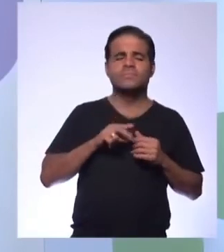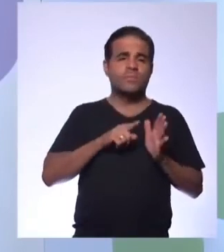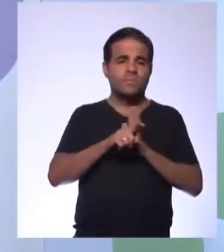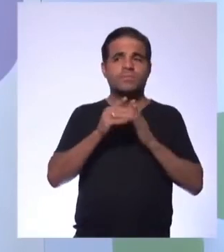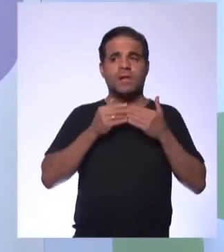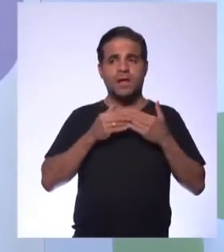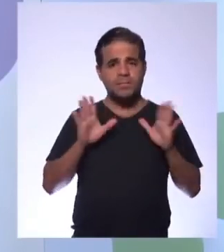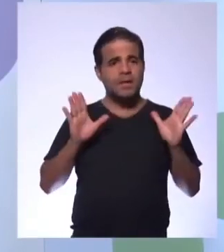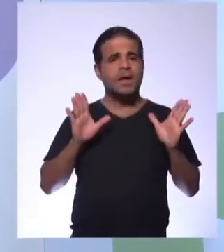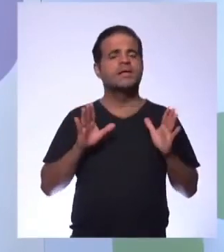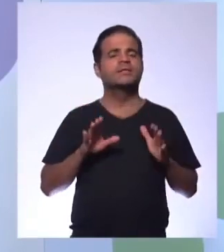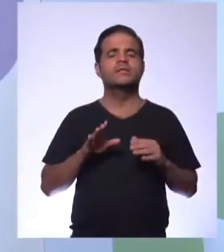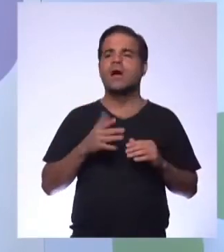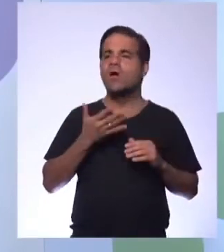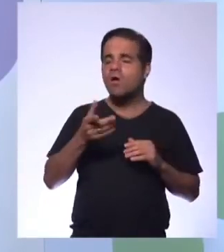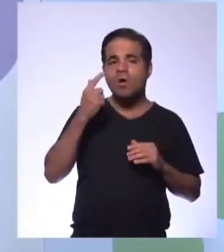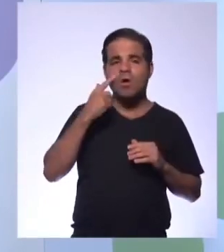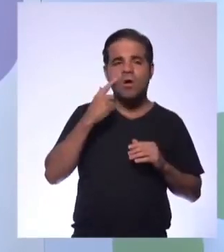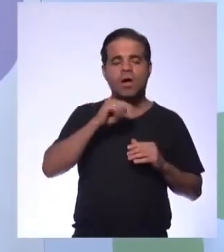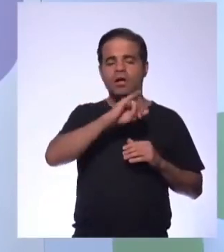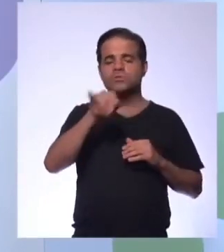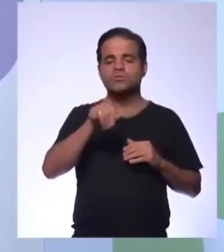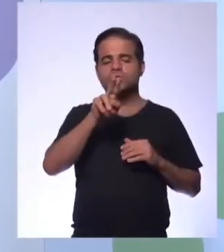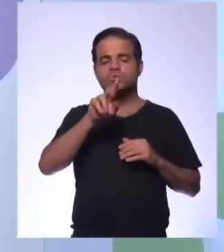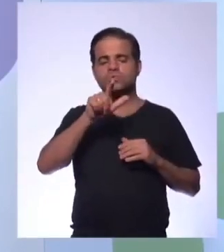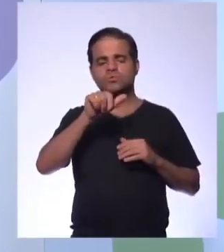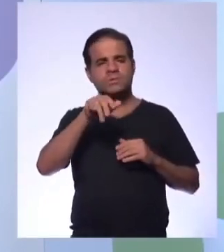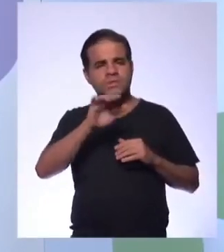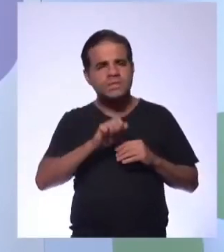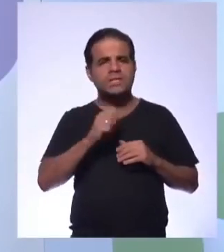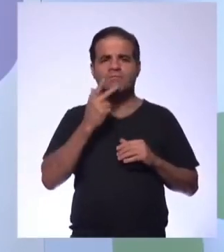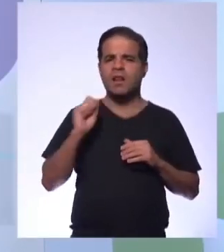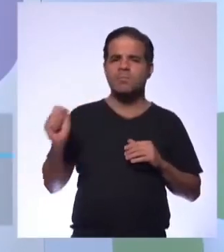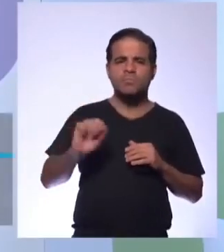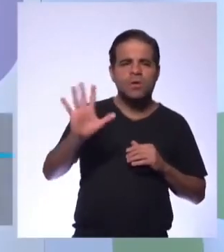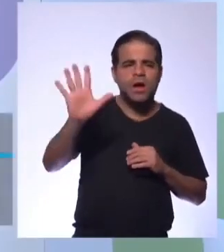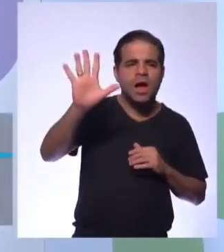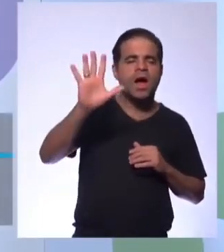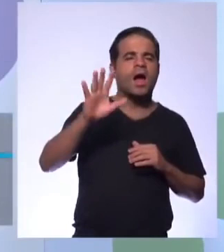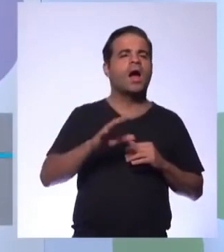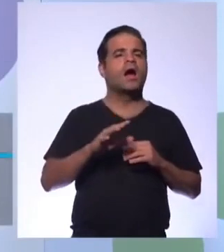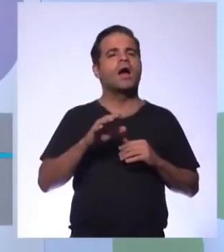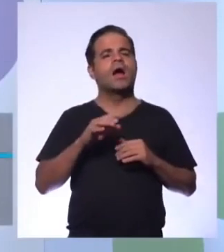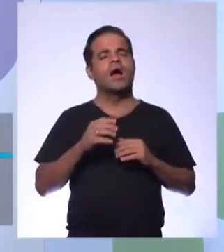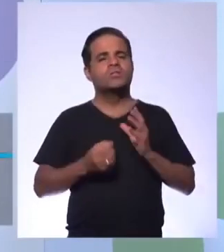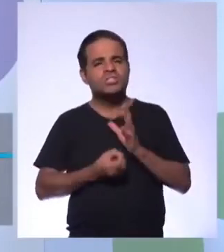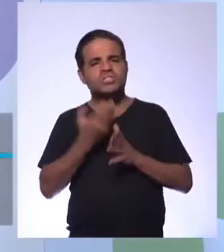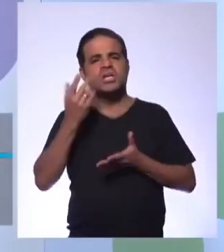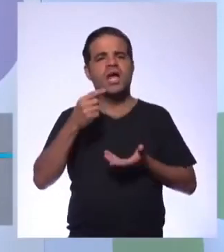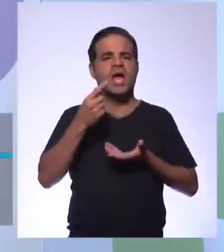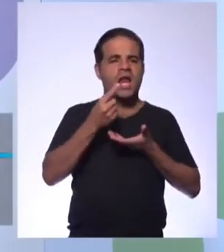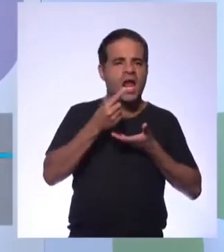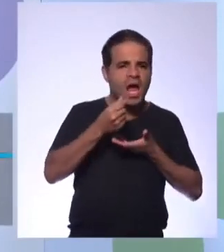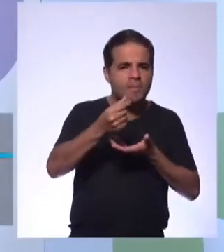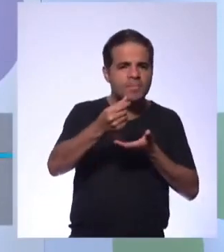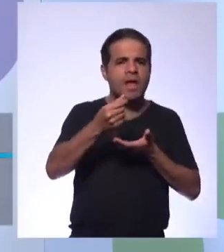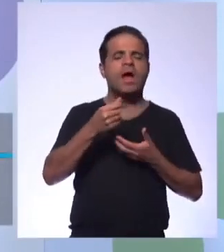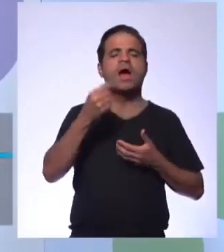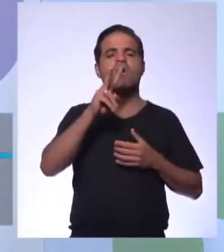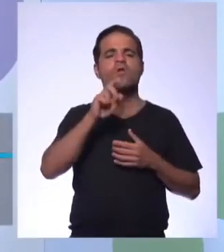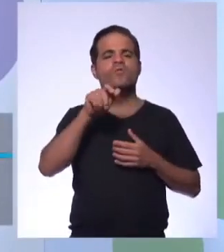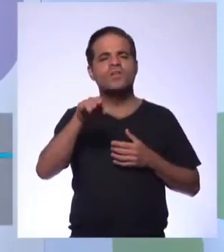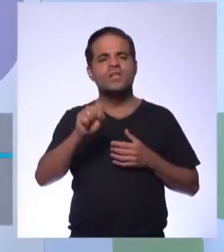aberta, né? Olha só, a Juliane fala muito caro, a Miriam diz gerar capital, o Vinícius